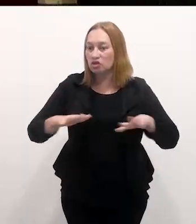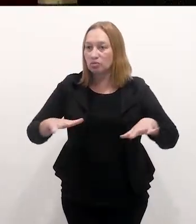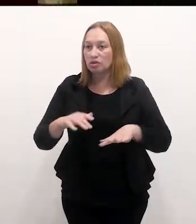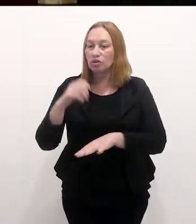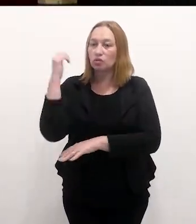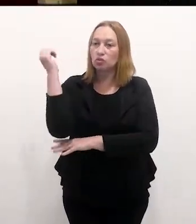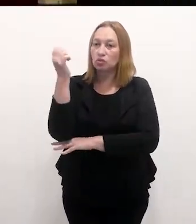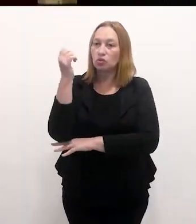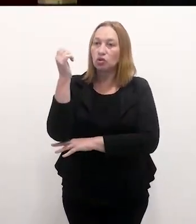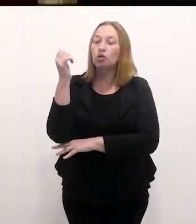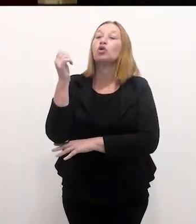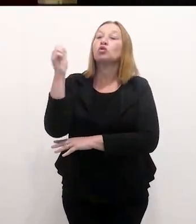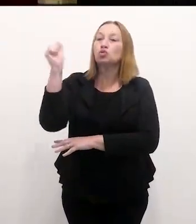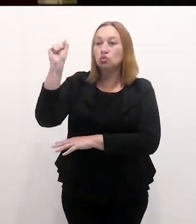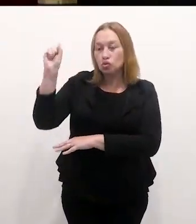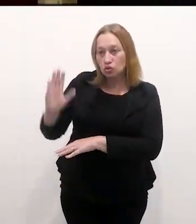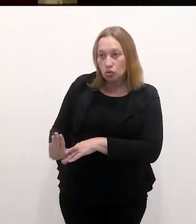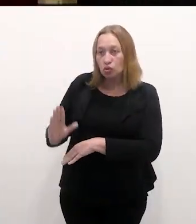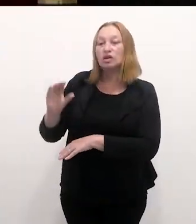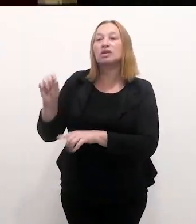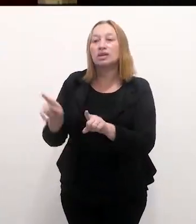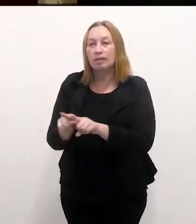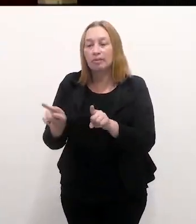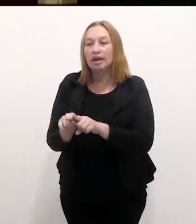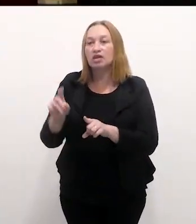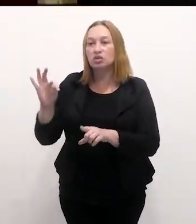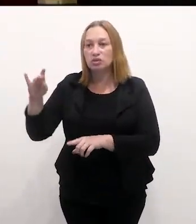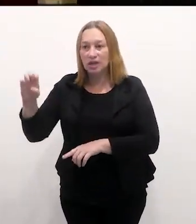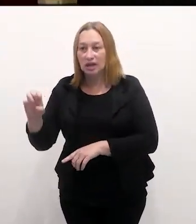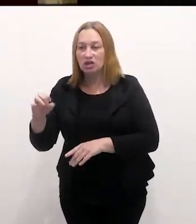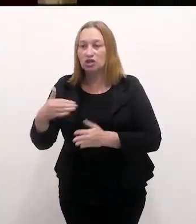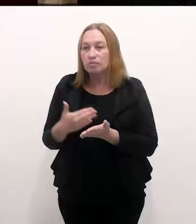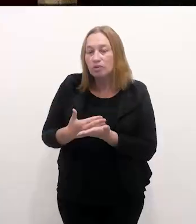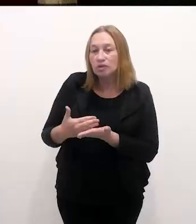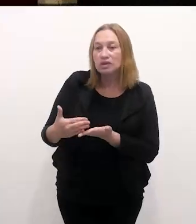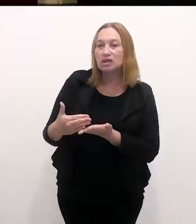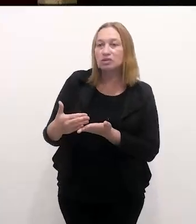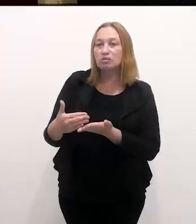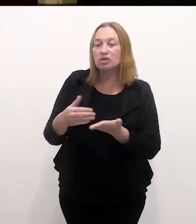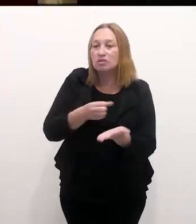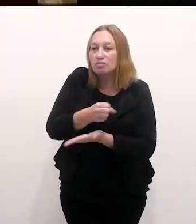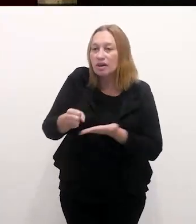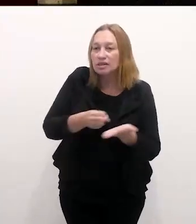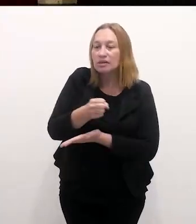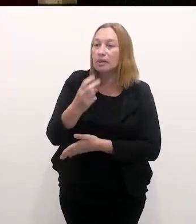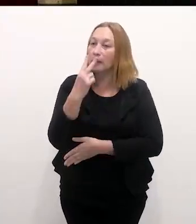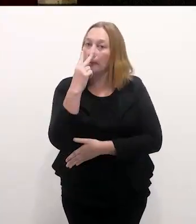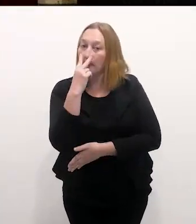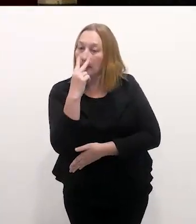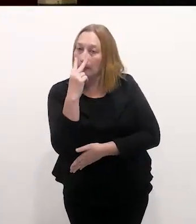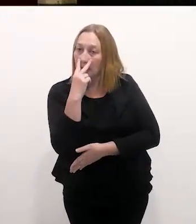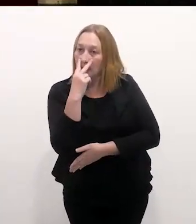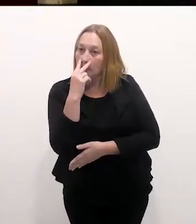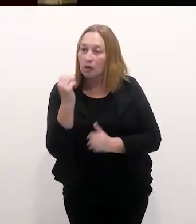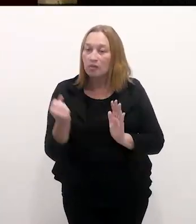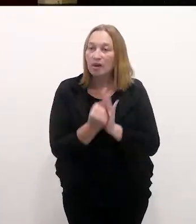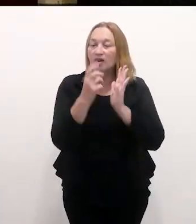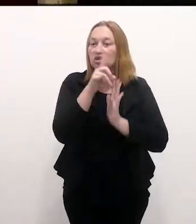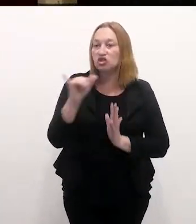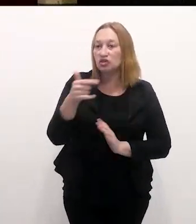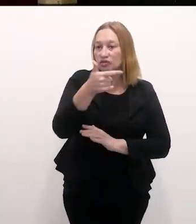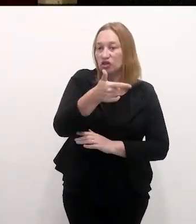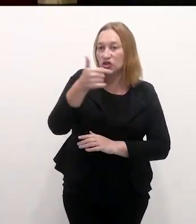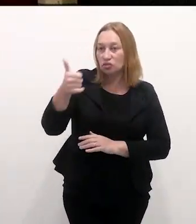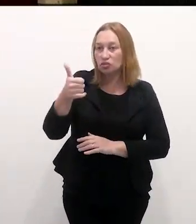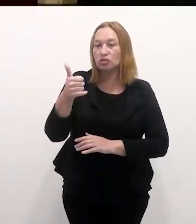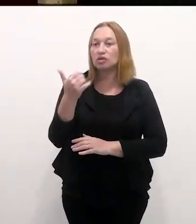distribuída nas regiões sul e sudeste. Como disse o nosso cônsul há pouco, o processo começou basicamente no Espírito Santo, onde